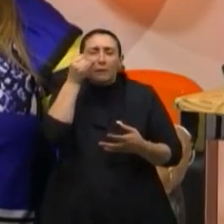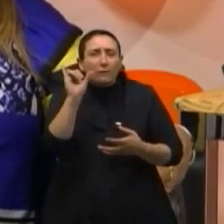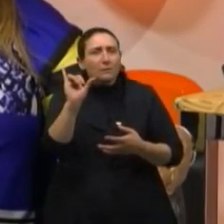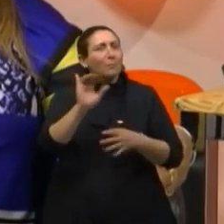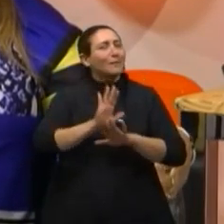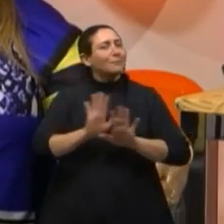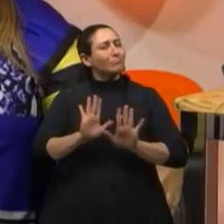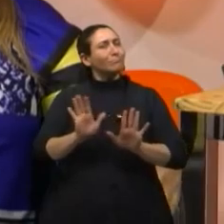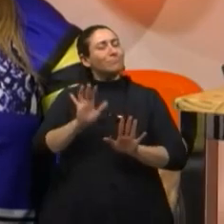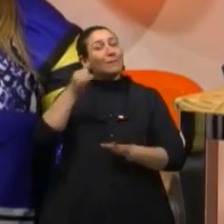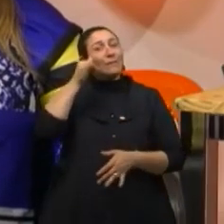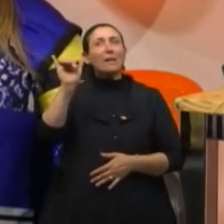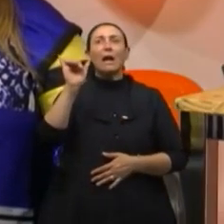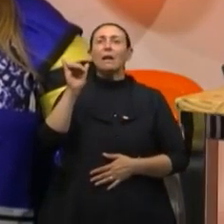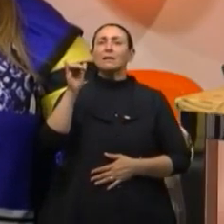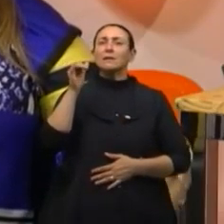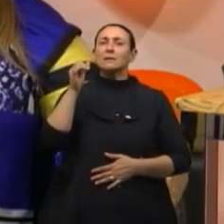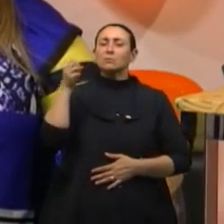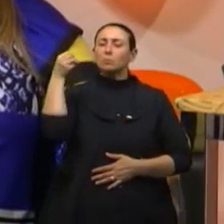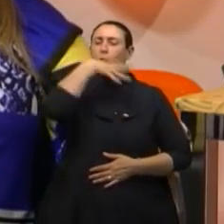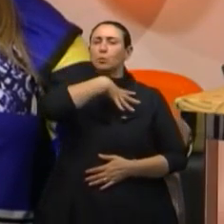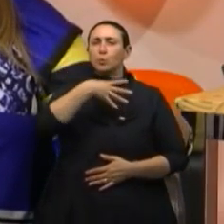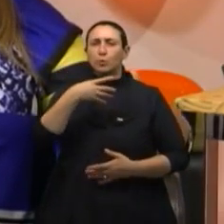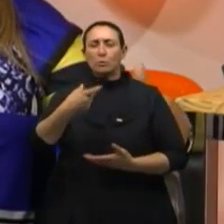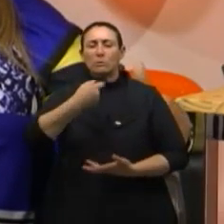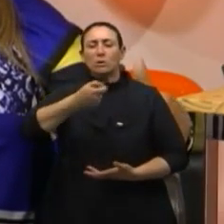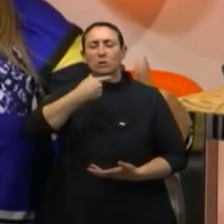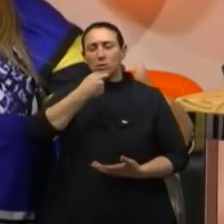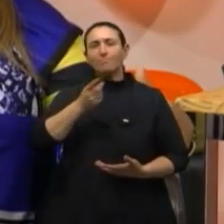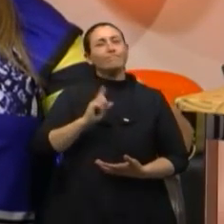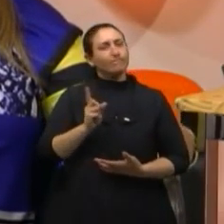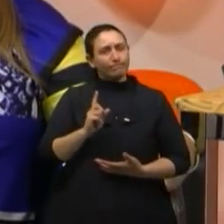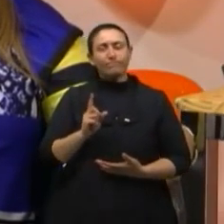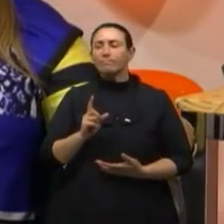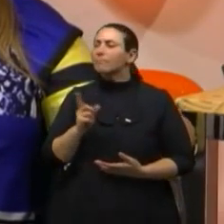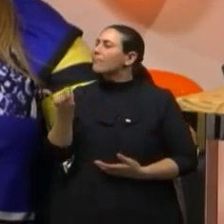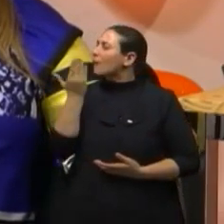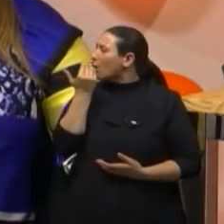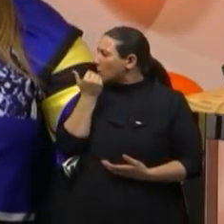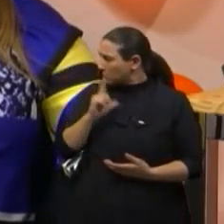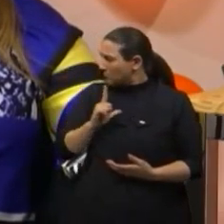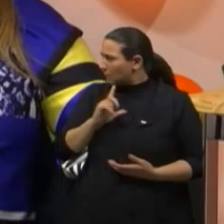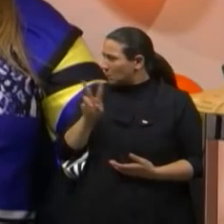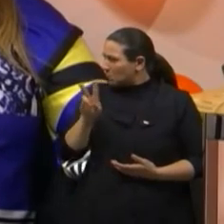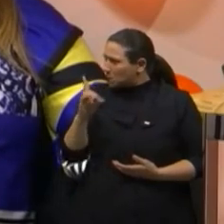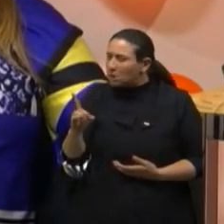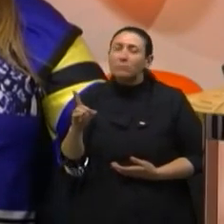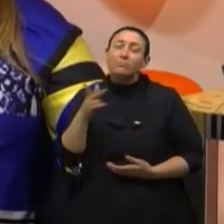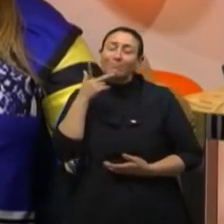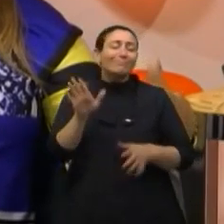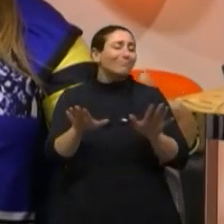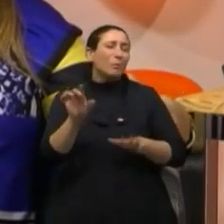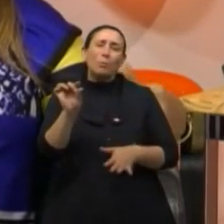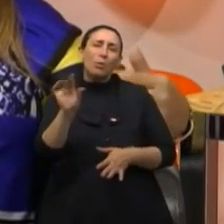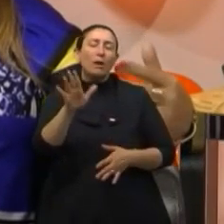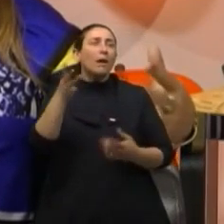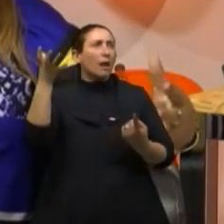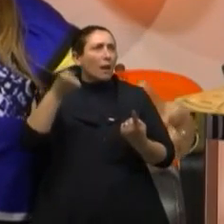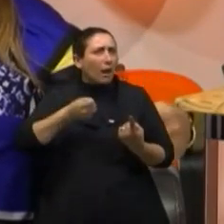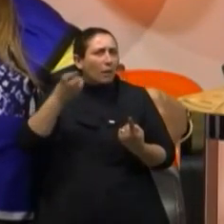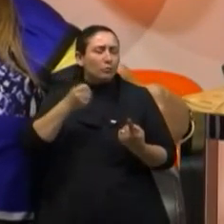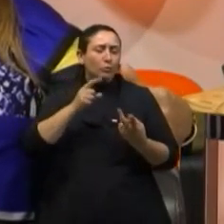Tá mas os alimentos já me trazem isso os alimentos tem muita pouca quantidade da vitamina D né Nós temos Leite nós